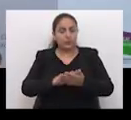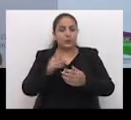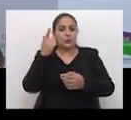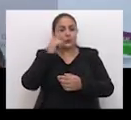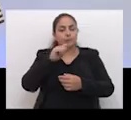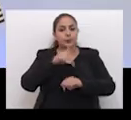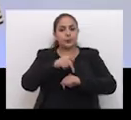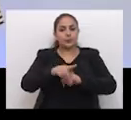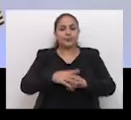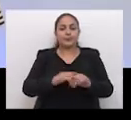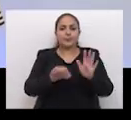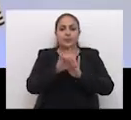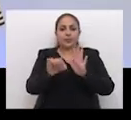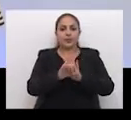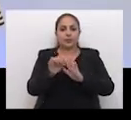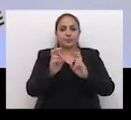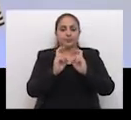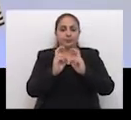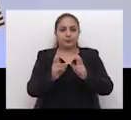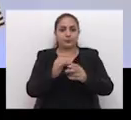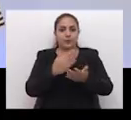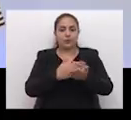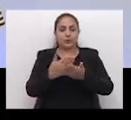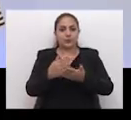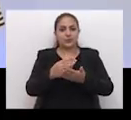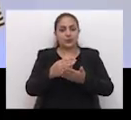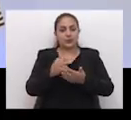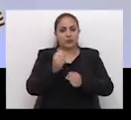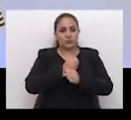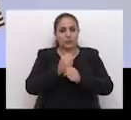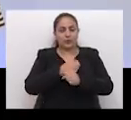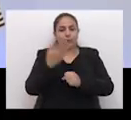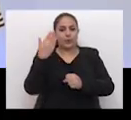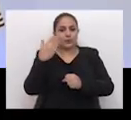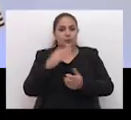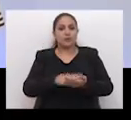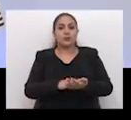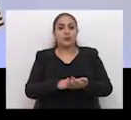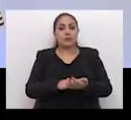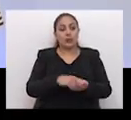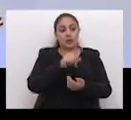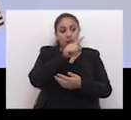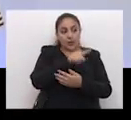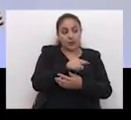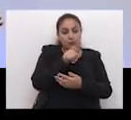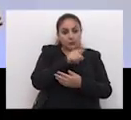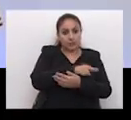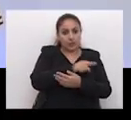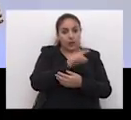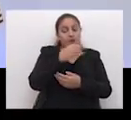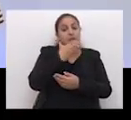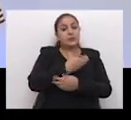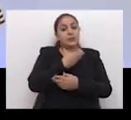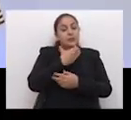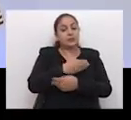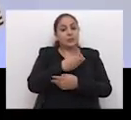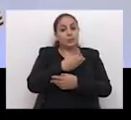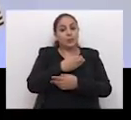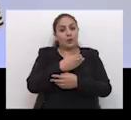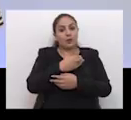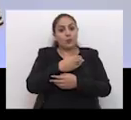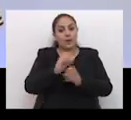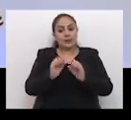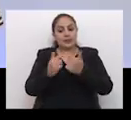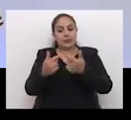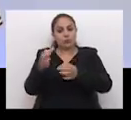ganha é Passo Fundo. A licitação do transporte coletivo, iniciada no ano passado, segue suspensa. Em dezembro,